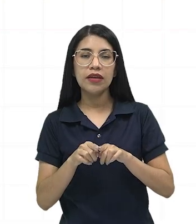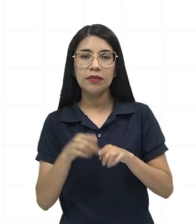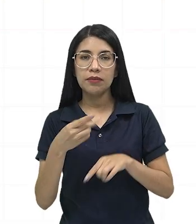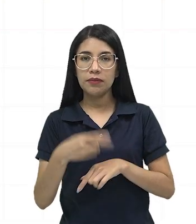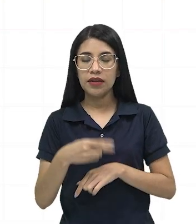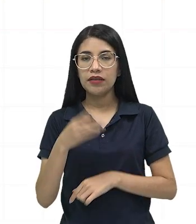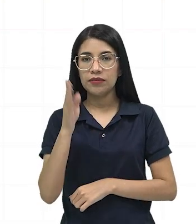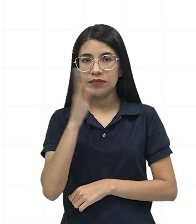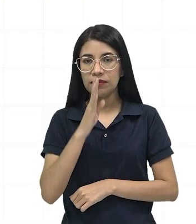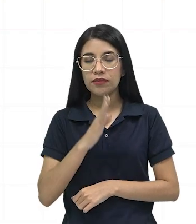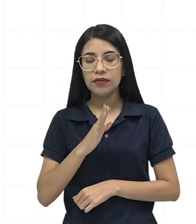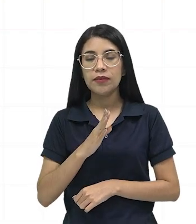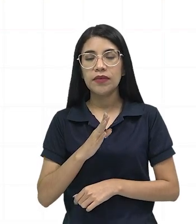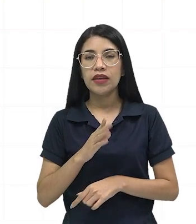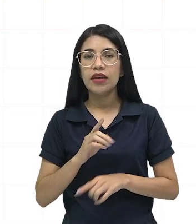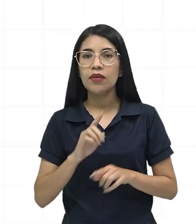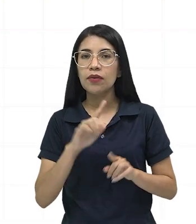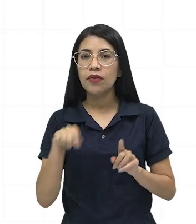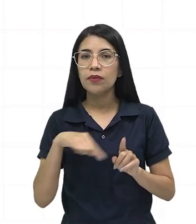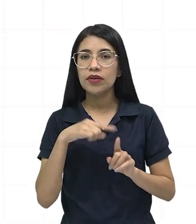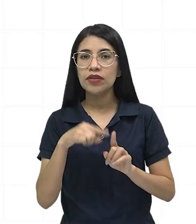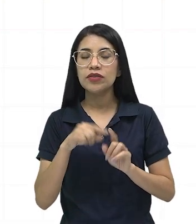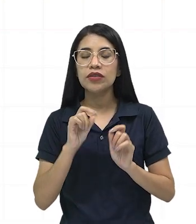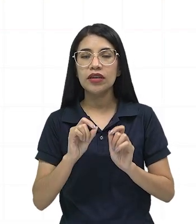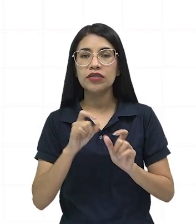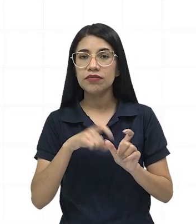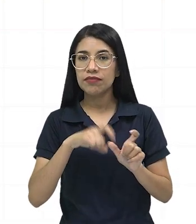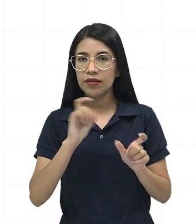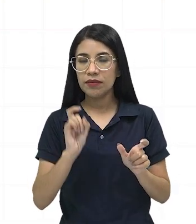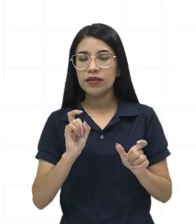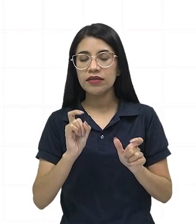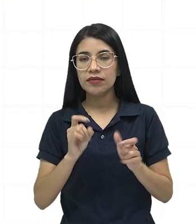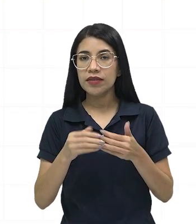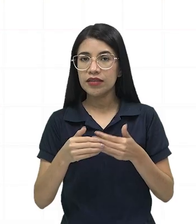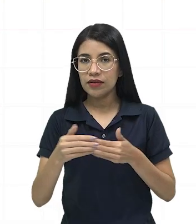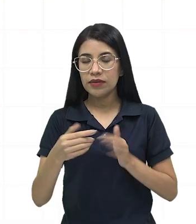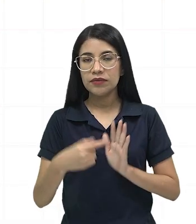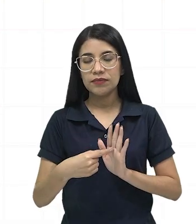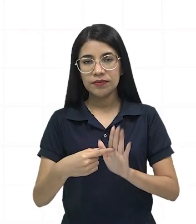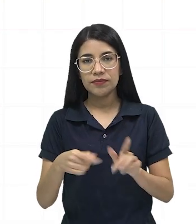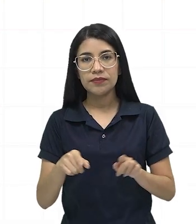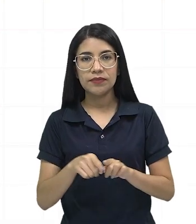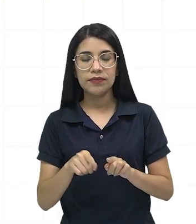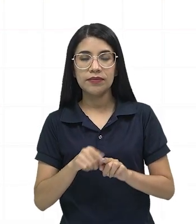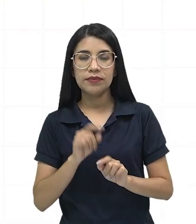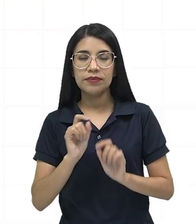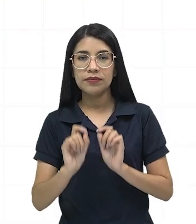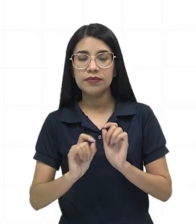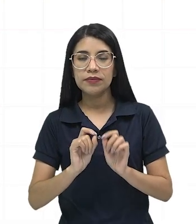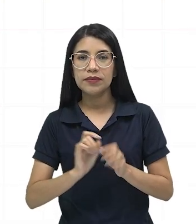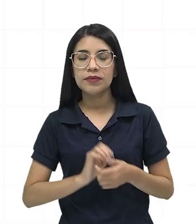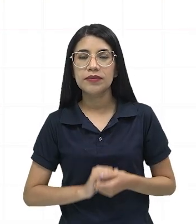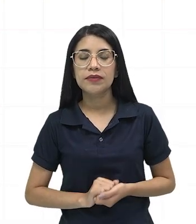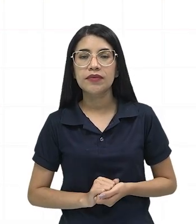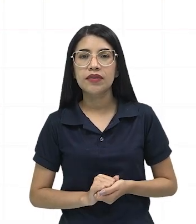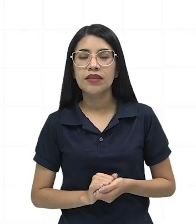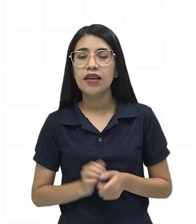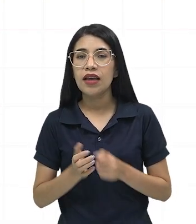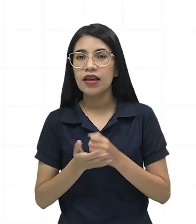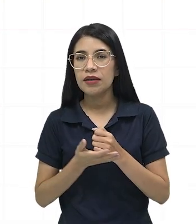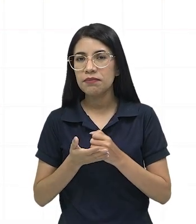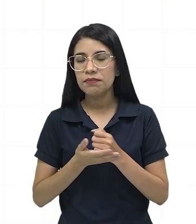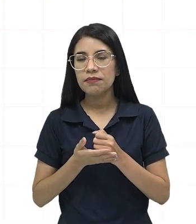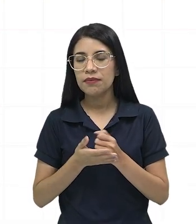Brasil agora que se pretendia independente, como a gente vai ver na sequência, né? Esses princípios,